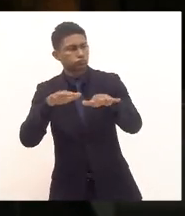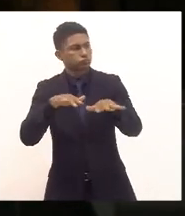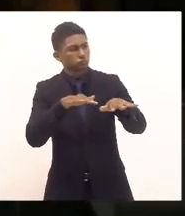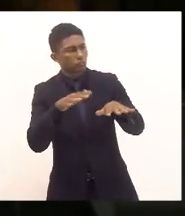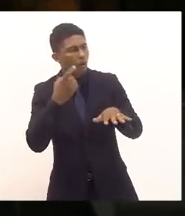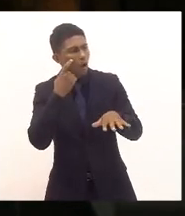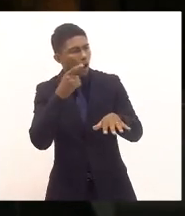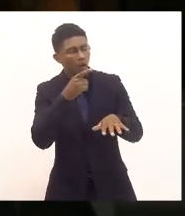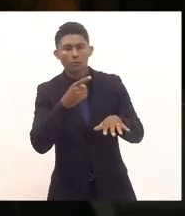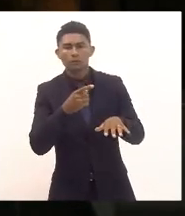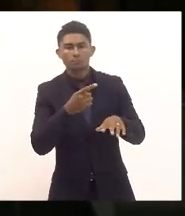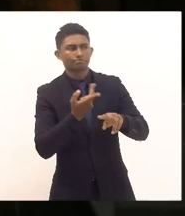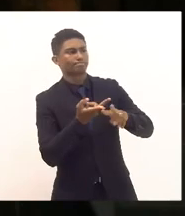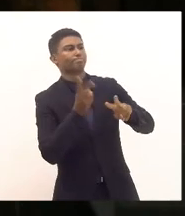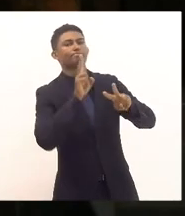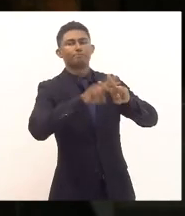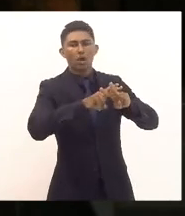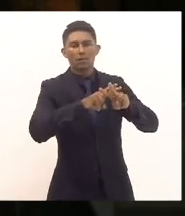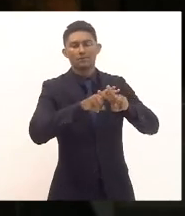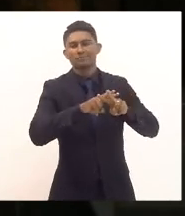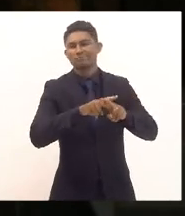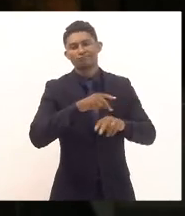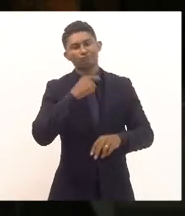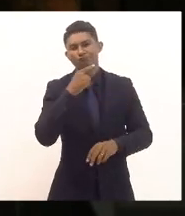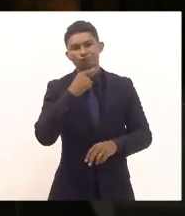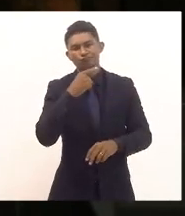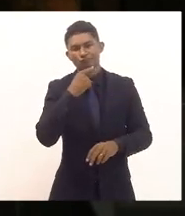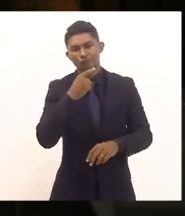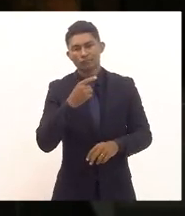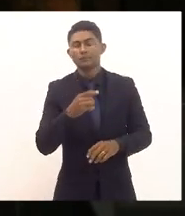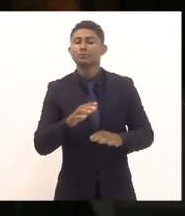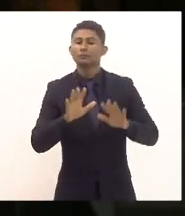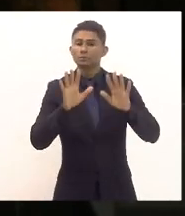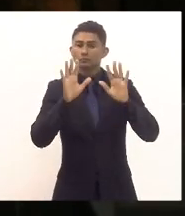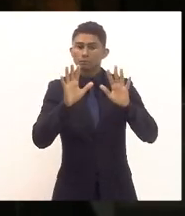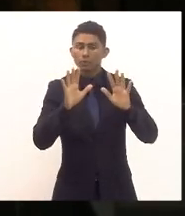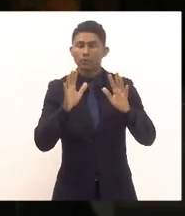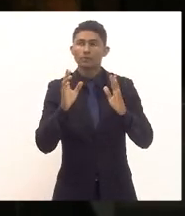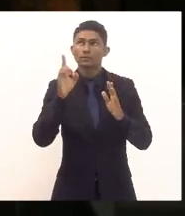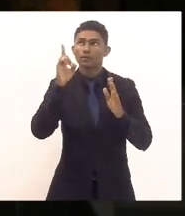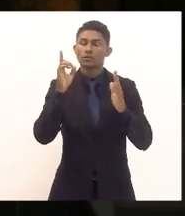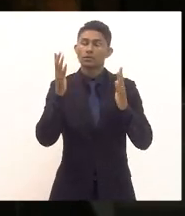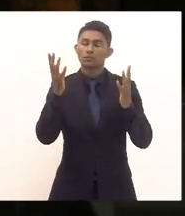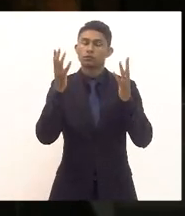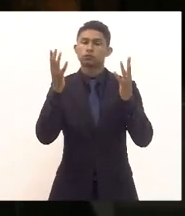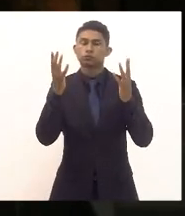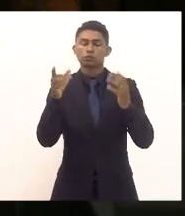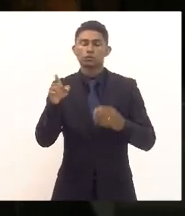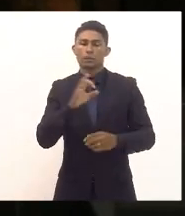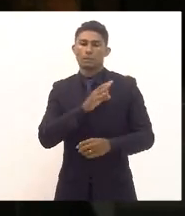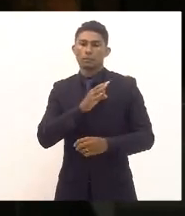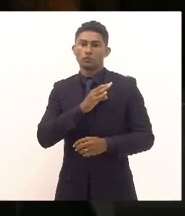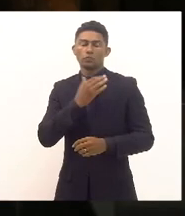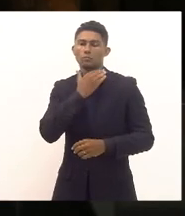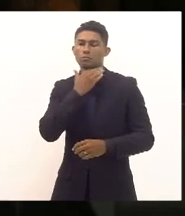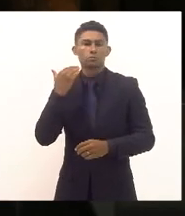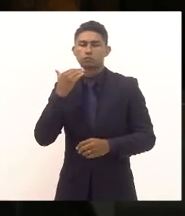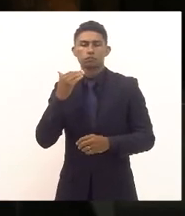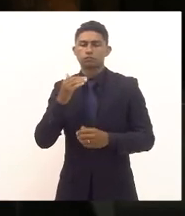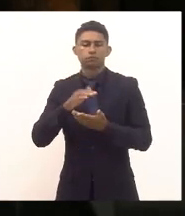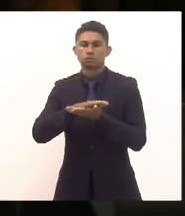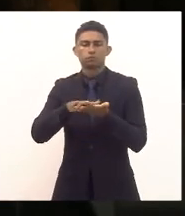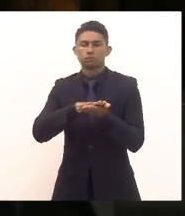tenham conseguido prender quem eles queriam prender mas graças a Deus nenhum policial